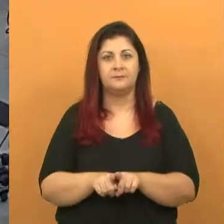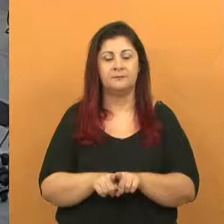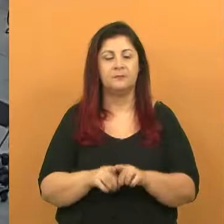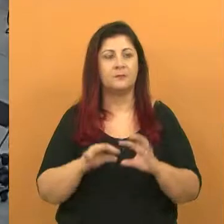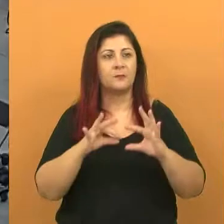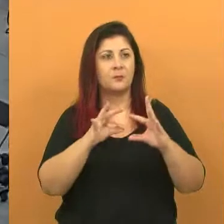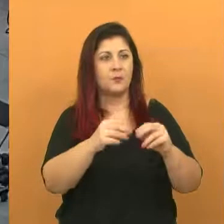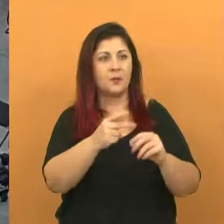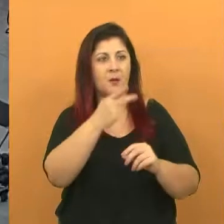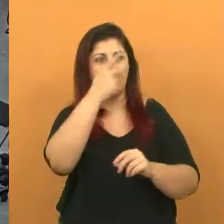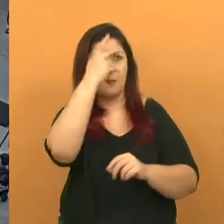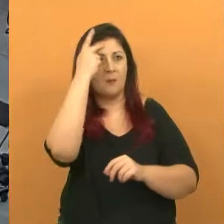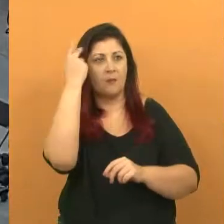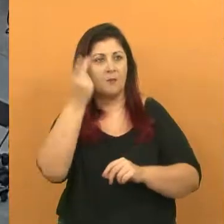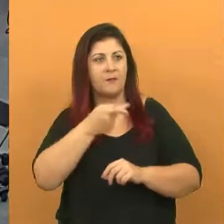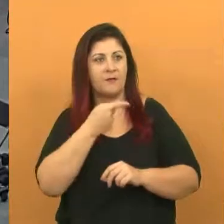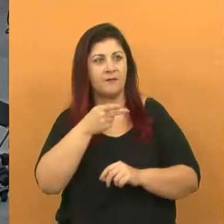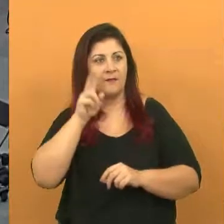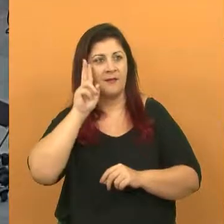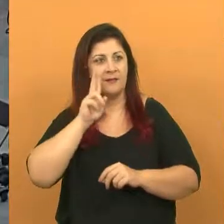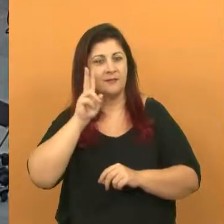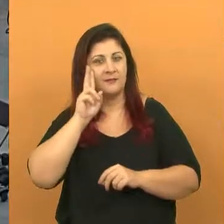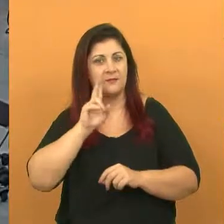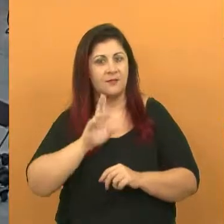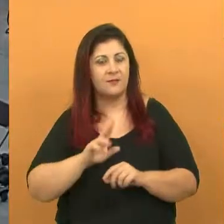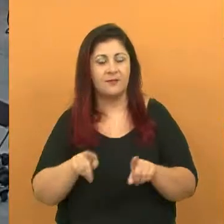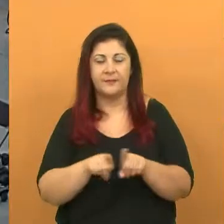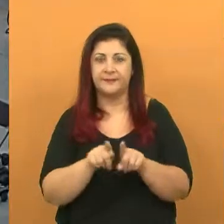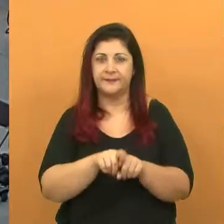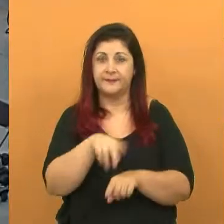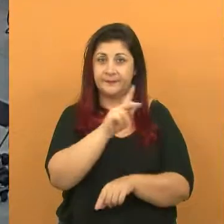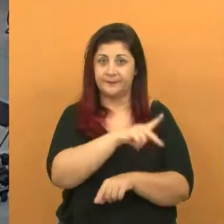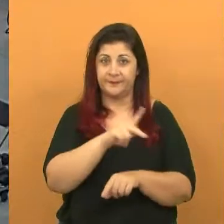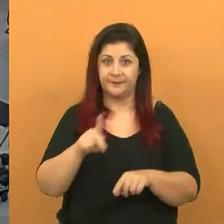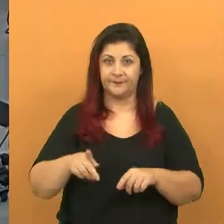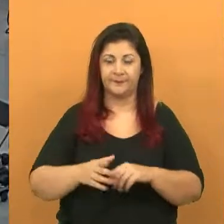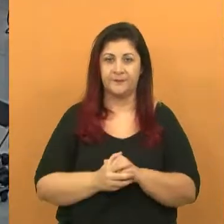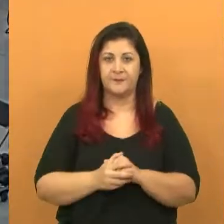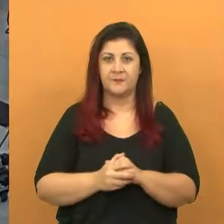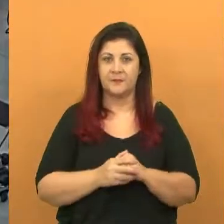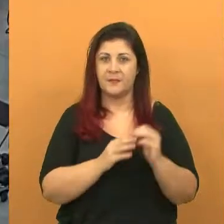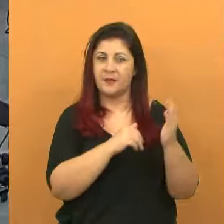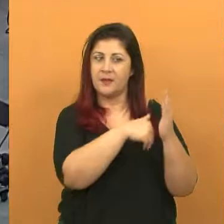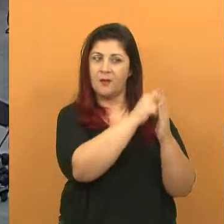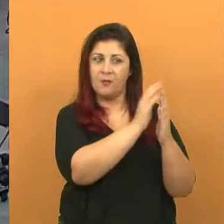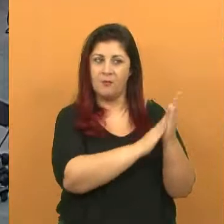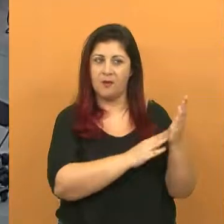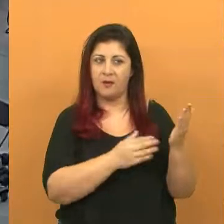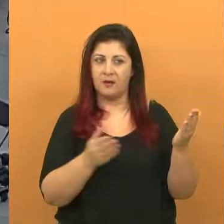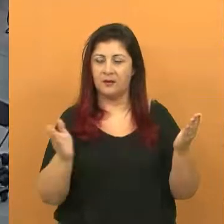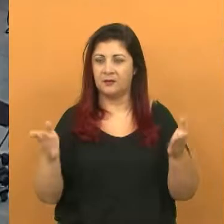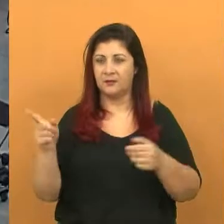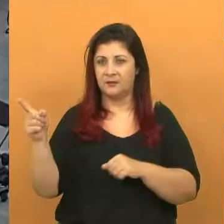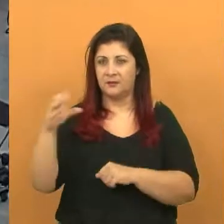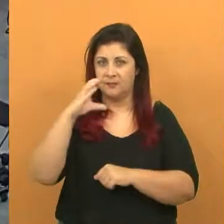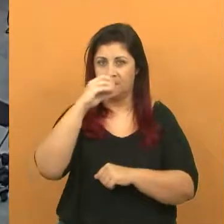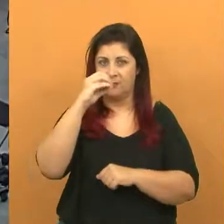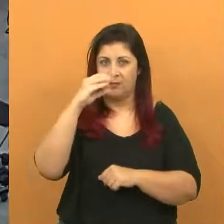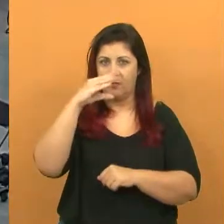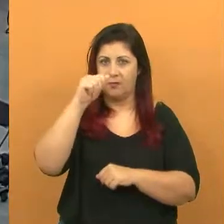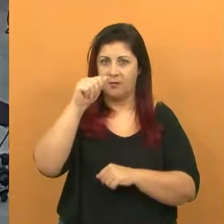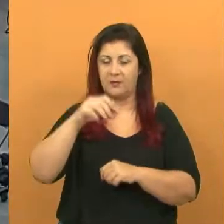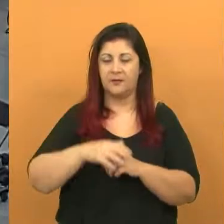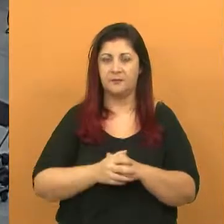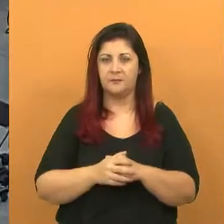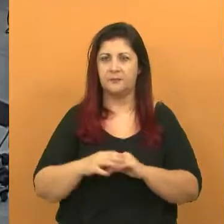que aqui estão, aos professores aqui presentes, ao artista aqui presente, o Coca, e